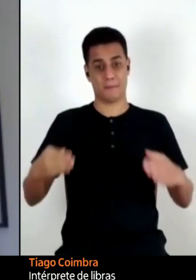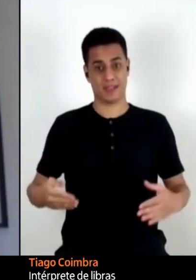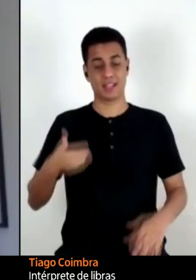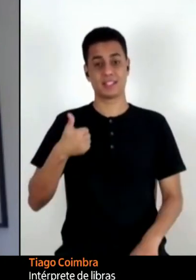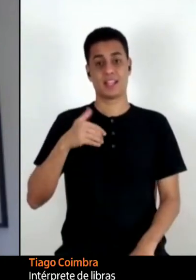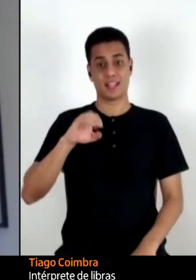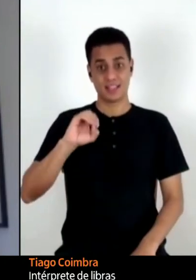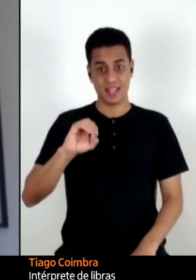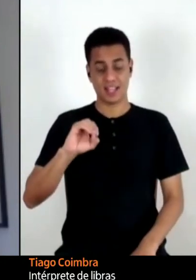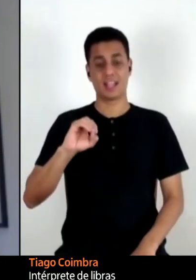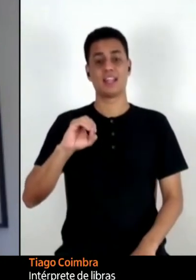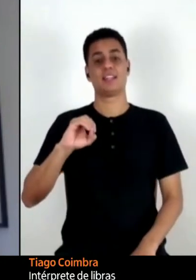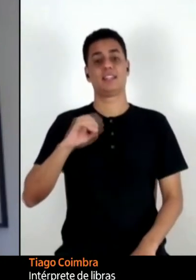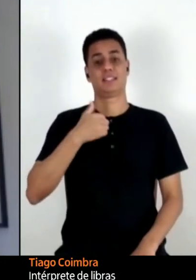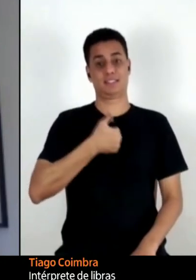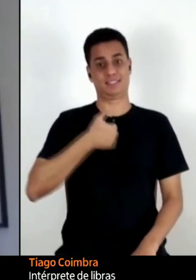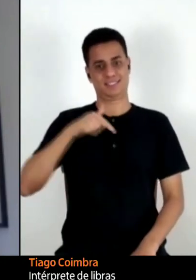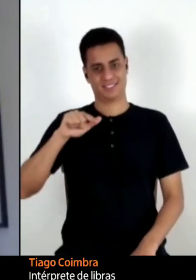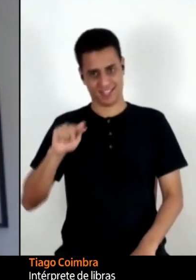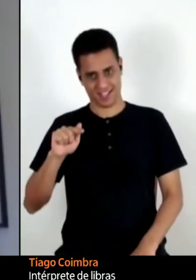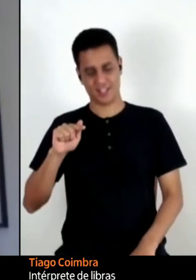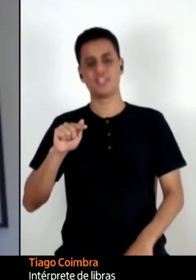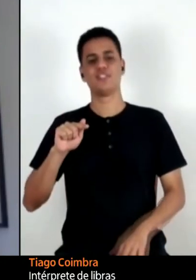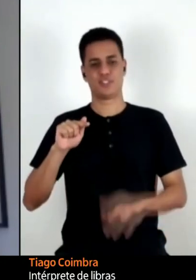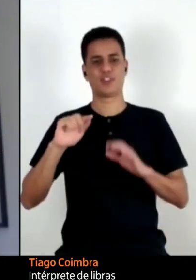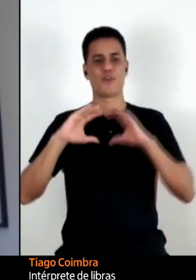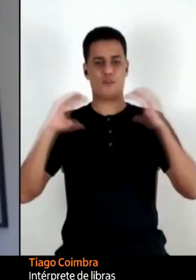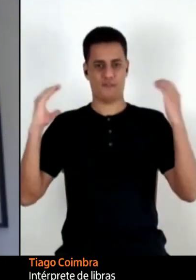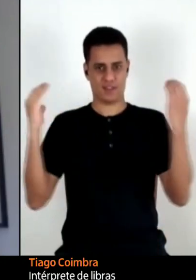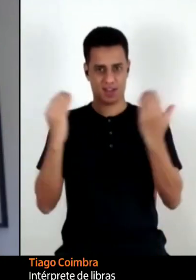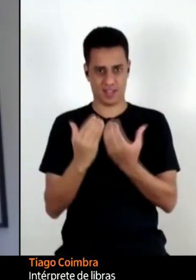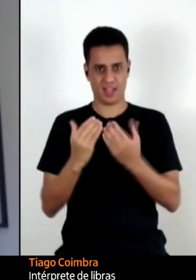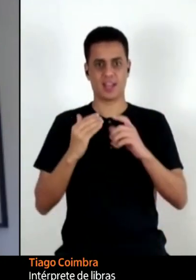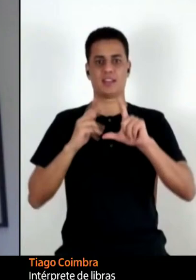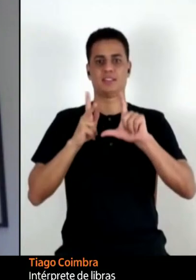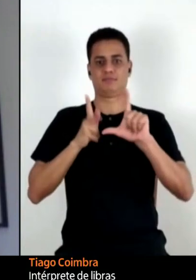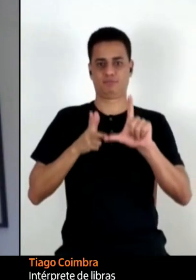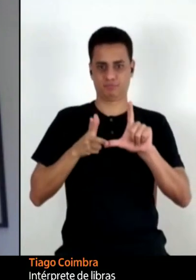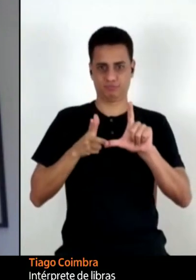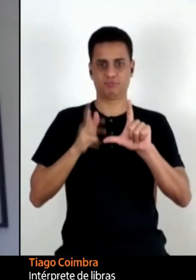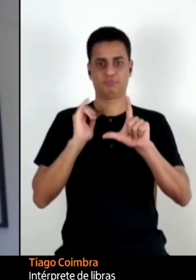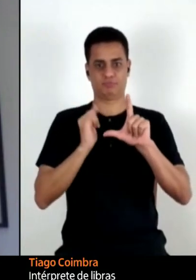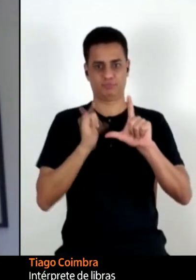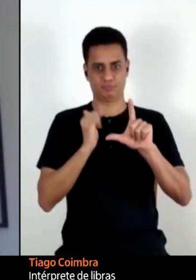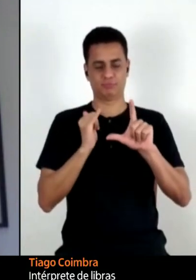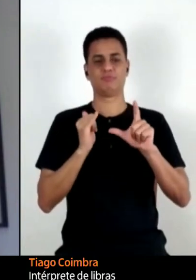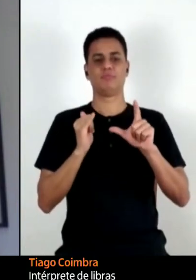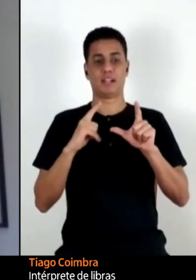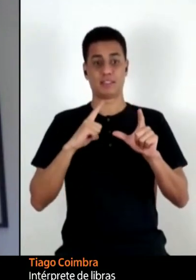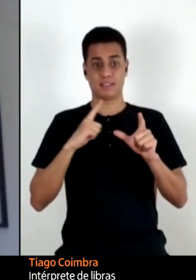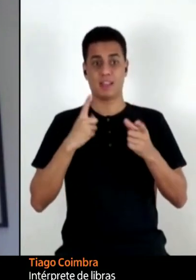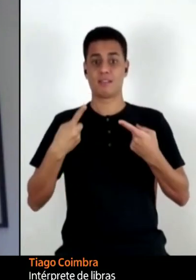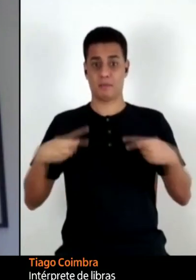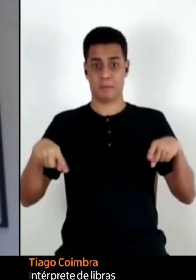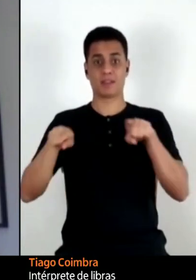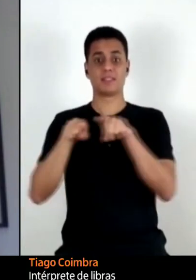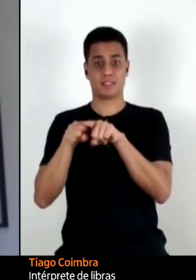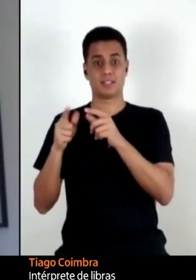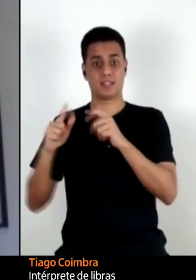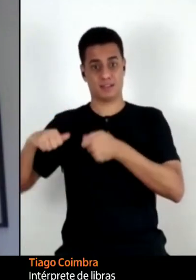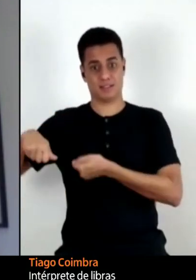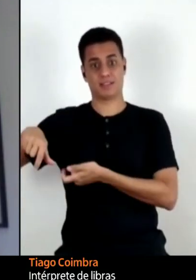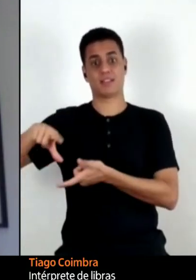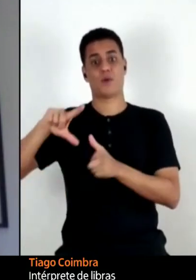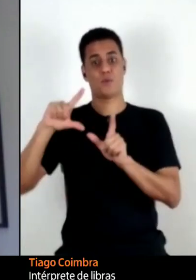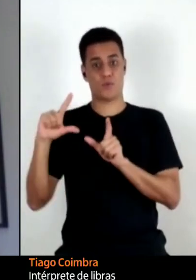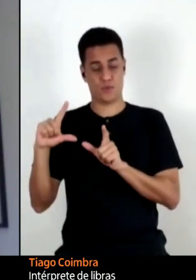Documentário, co-realizada pelo É Tudo Verdade e pelo Itaú Cultural. É uma mesa particularmente especial para a